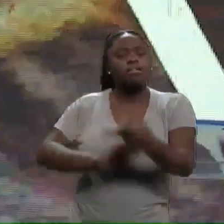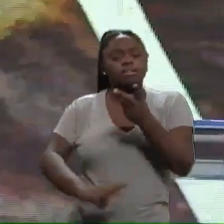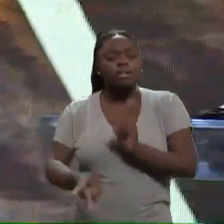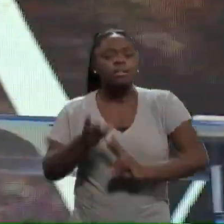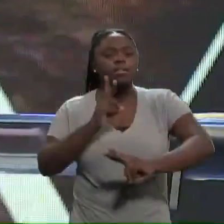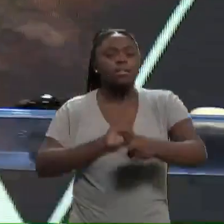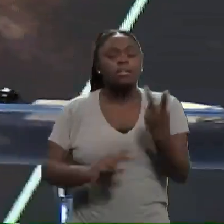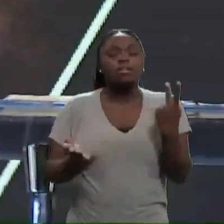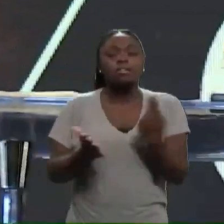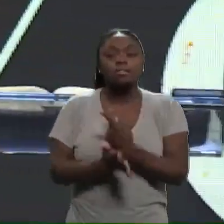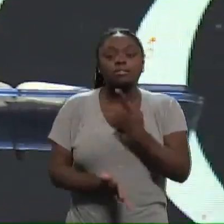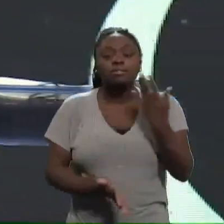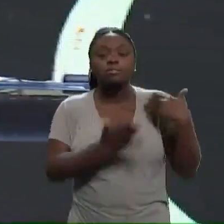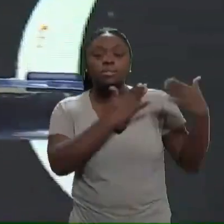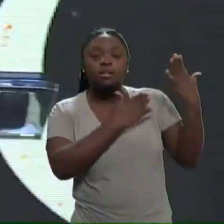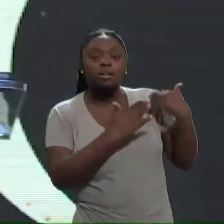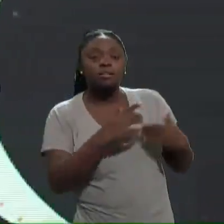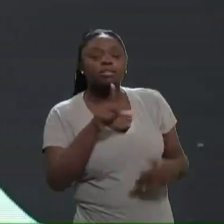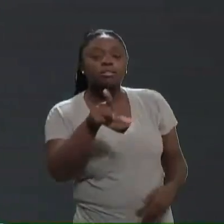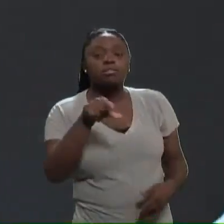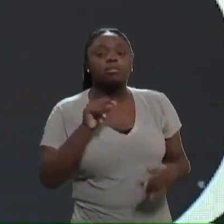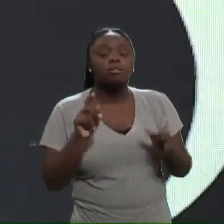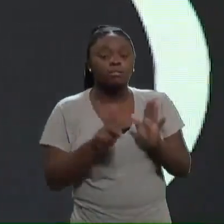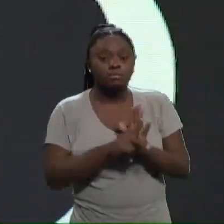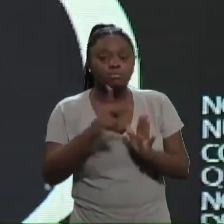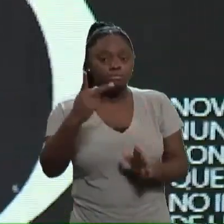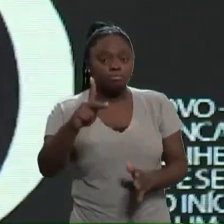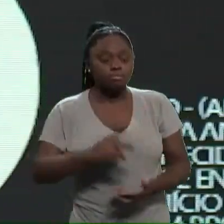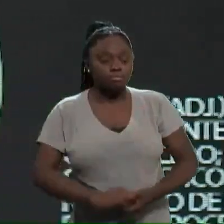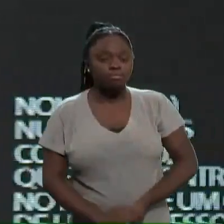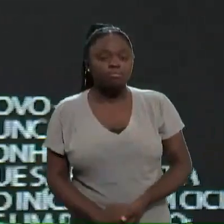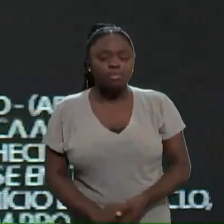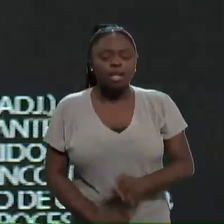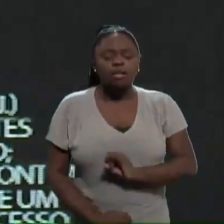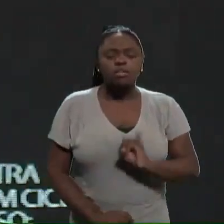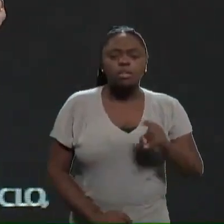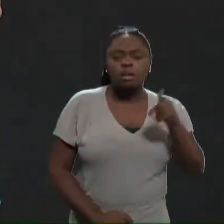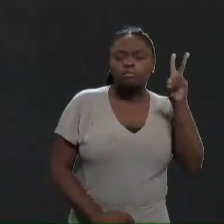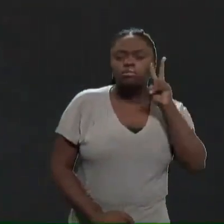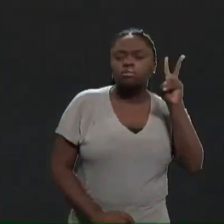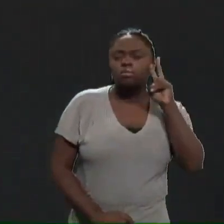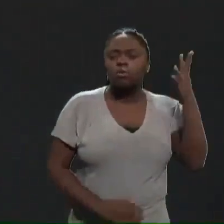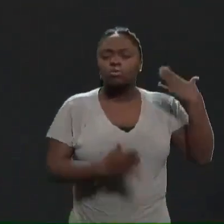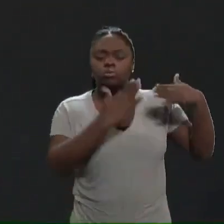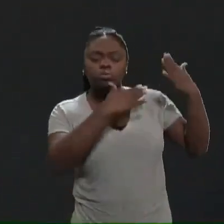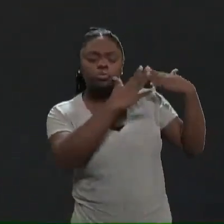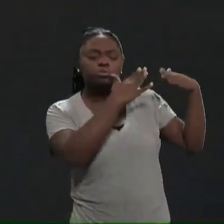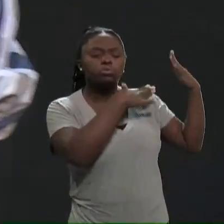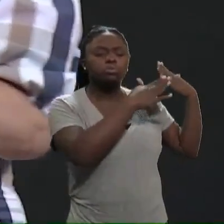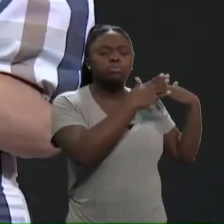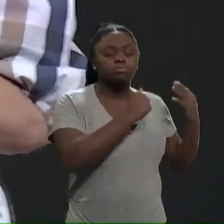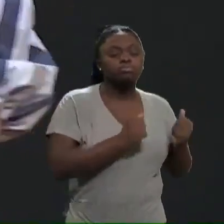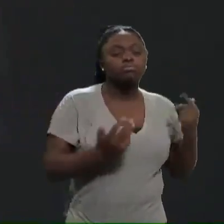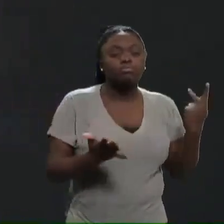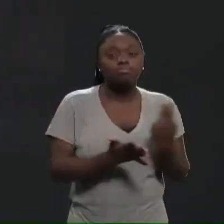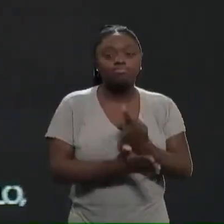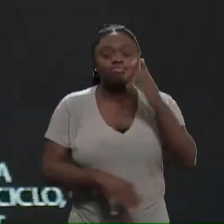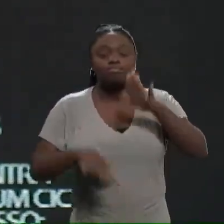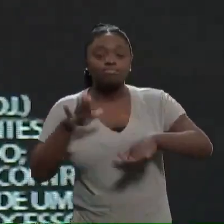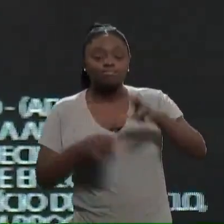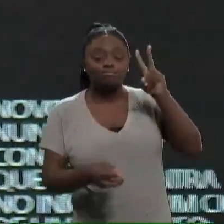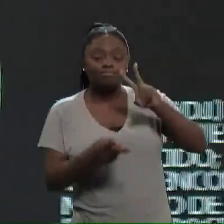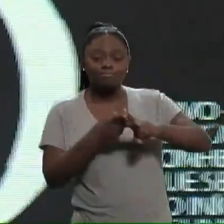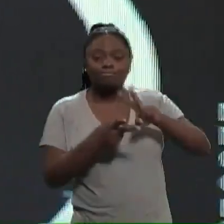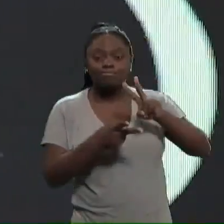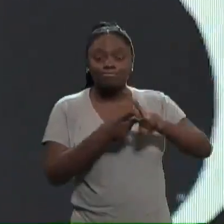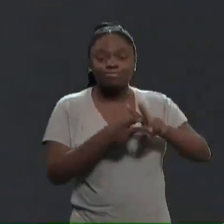se torna opção para você. Quando você fica lembrando do passado, o passado tende a te prender e a te